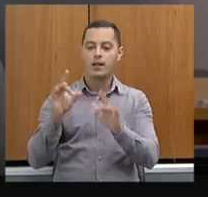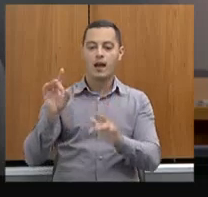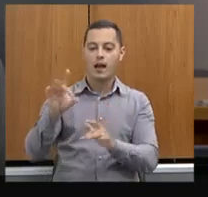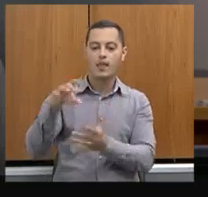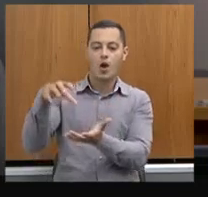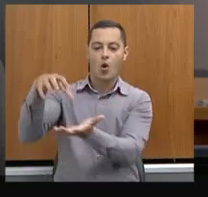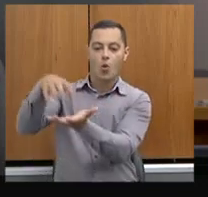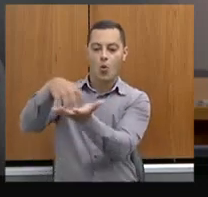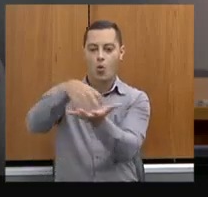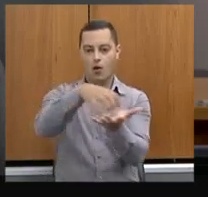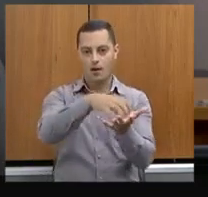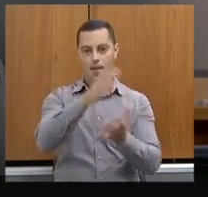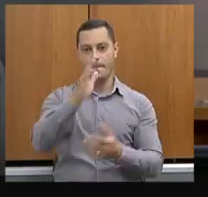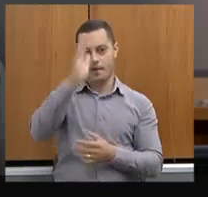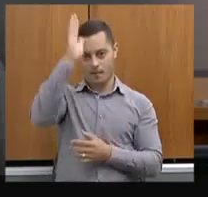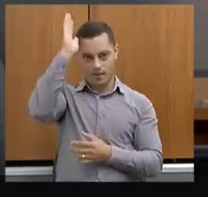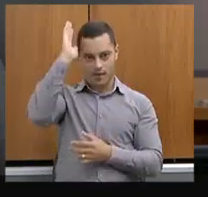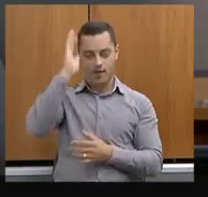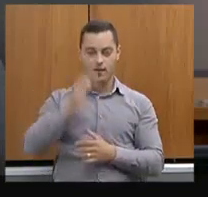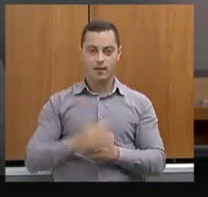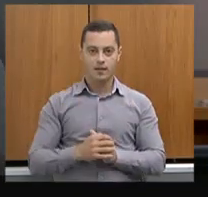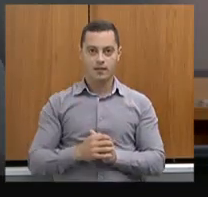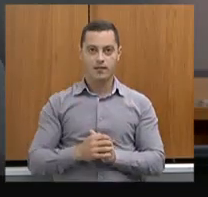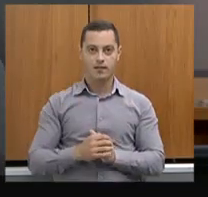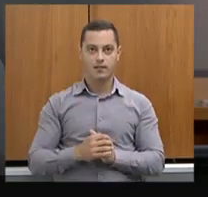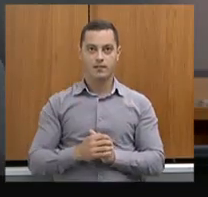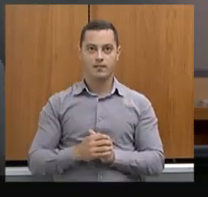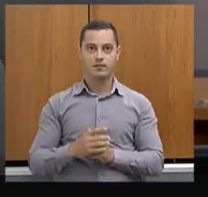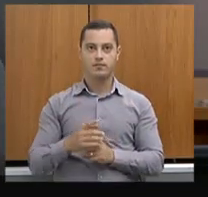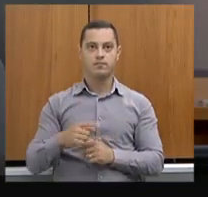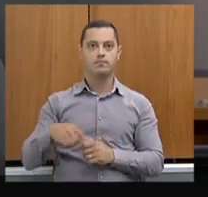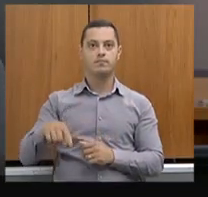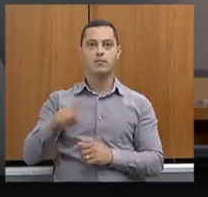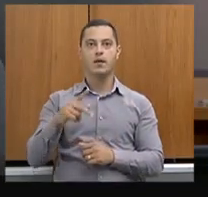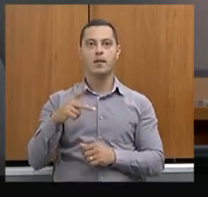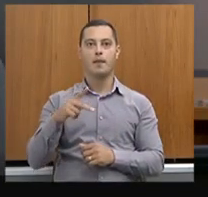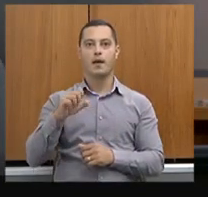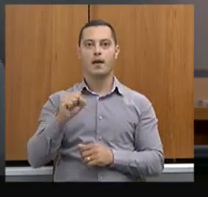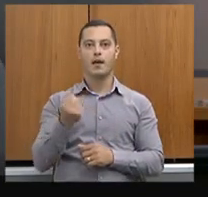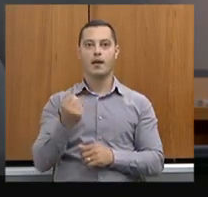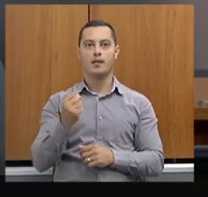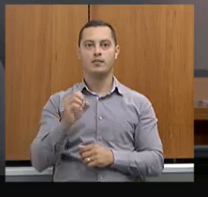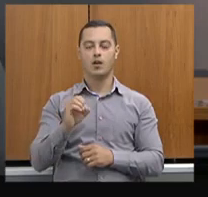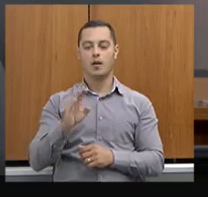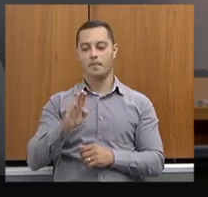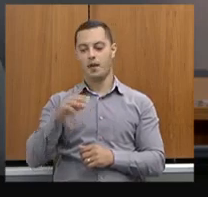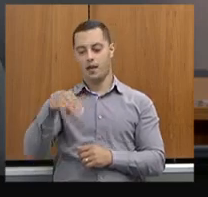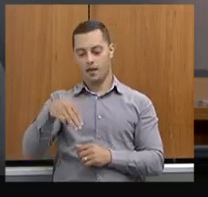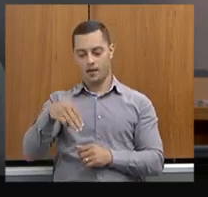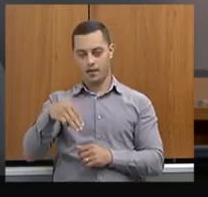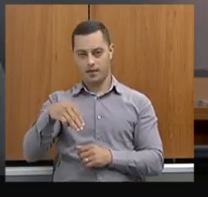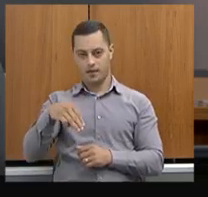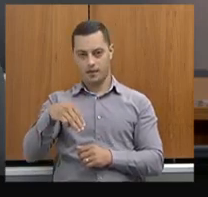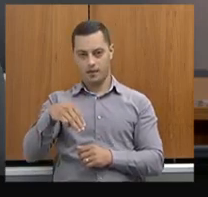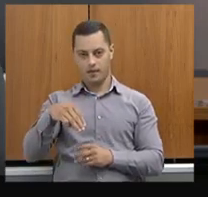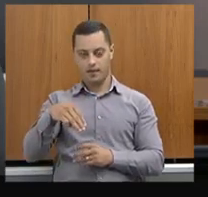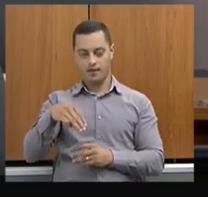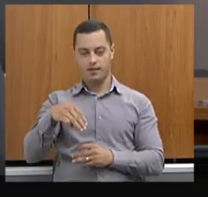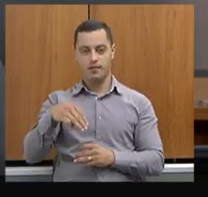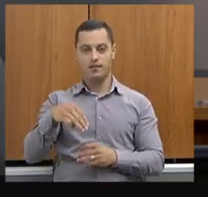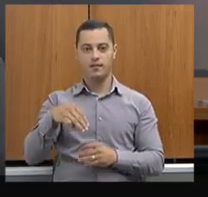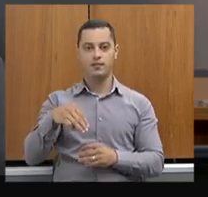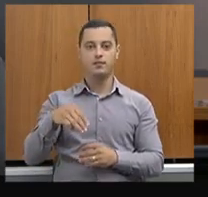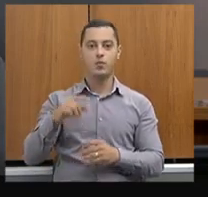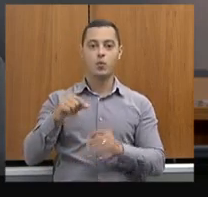pode passar nosso PS OBM que é o programa saúde ocupacional Bombeiro Militar